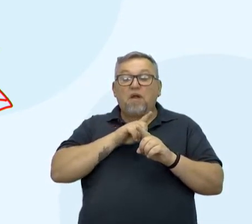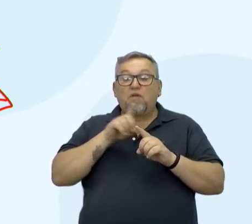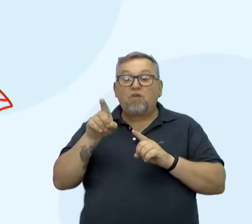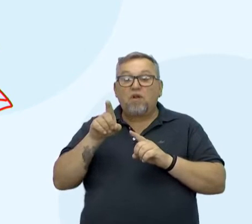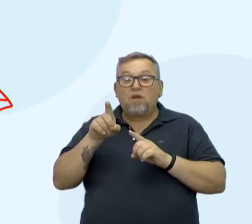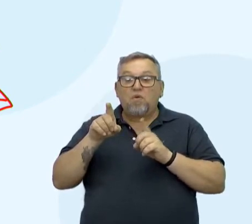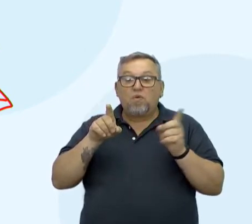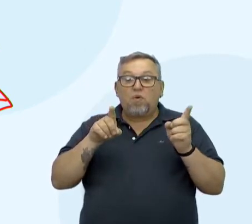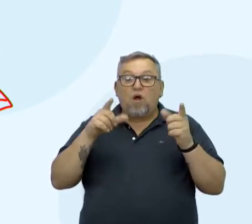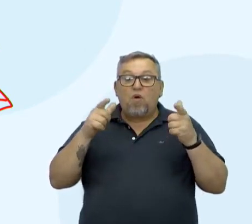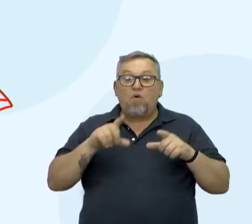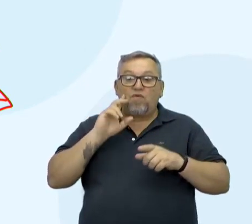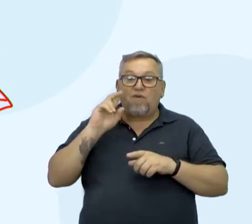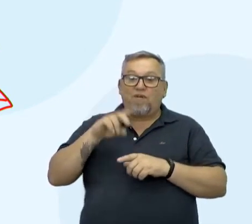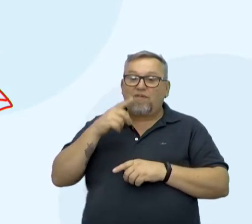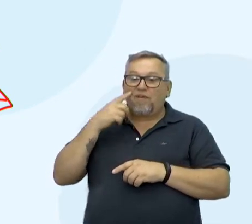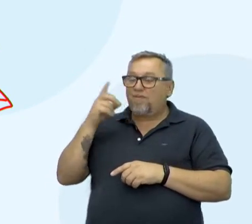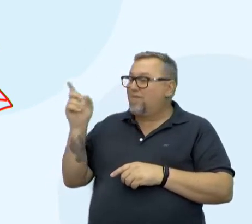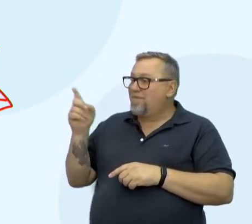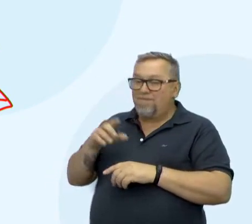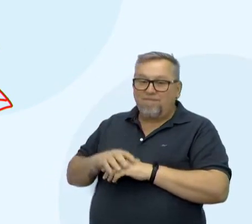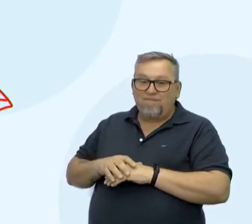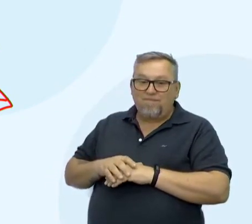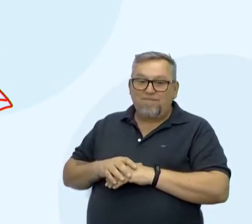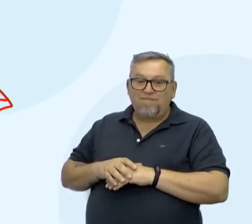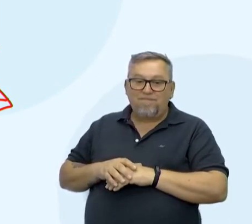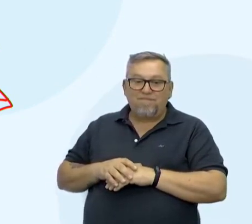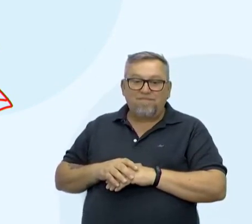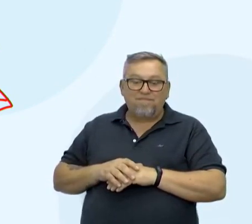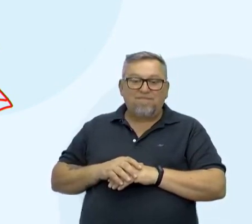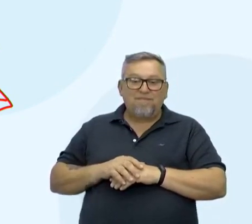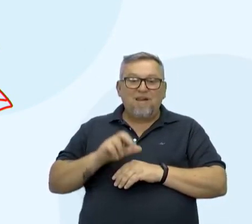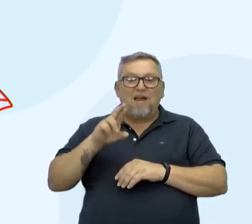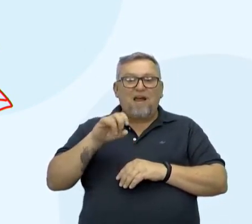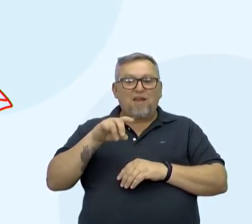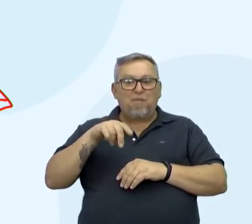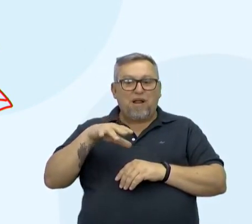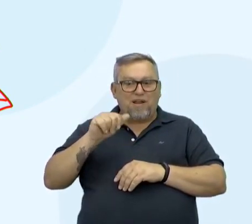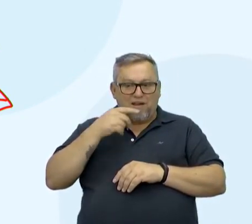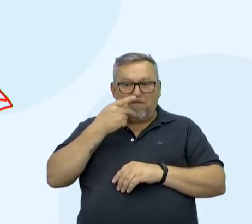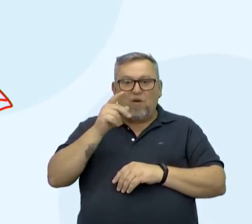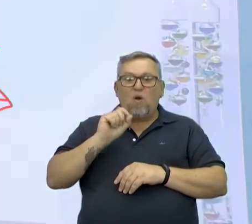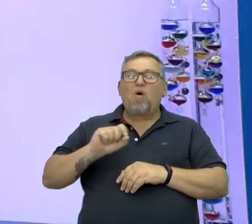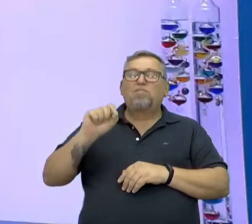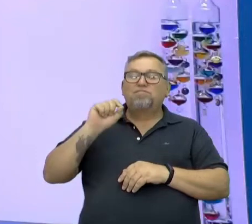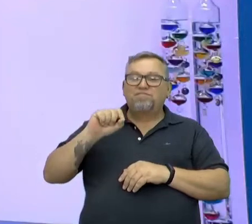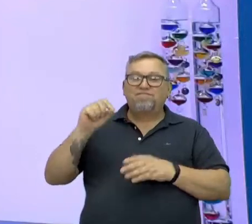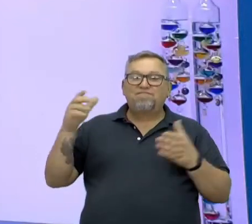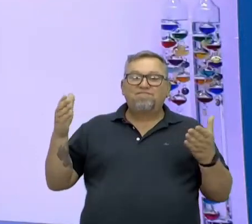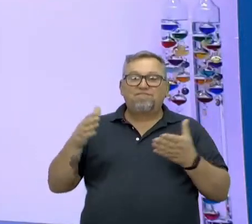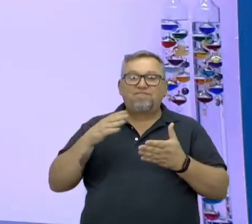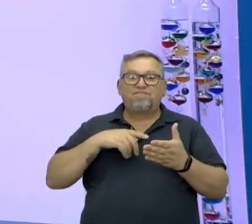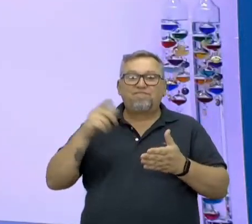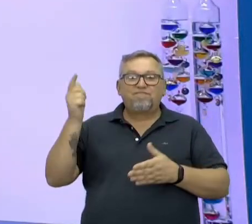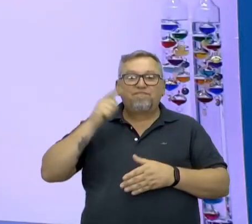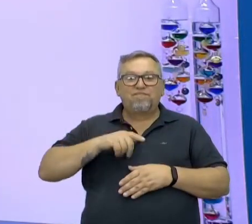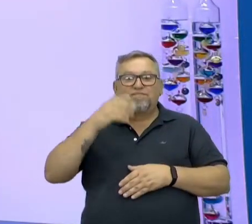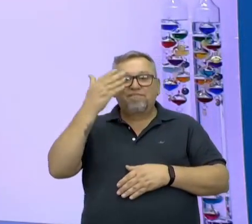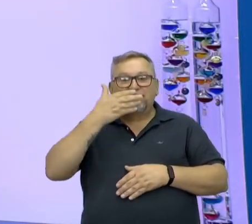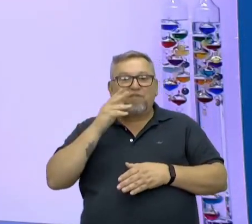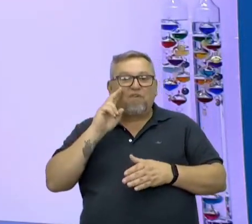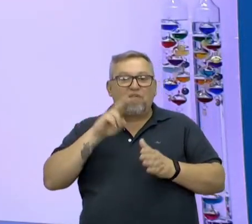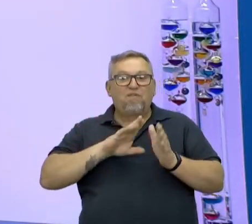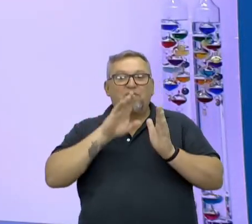essa onda. Aí, ó. Certinho. A Gibalina falou assim, olha, agora sim a Gibalina falou, tô começando a enxergar a